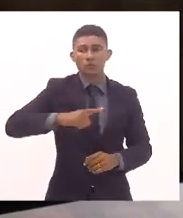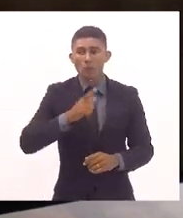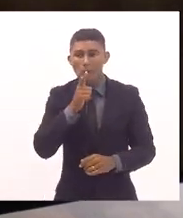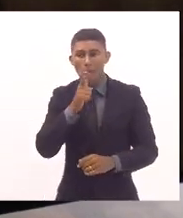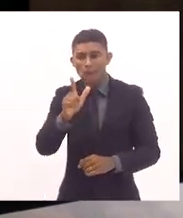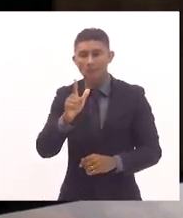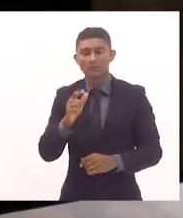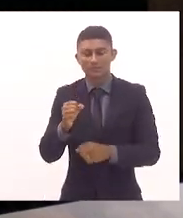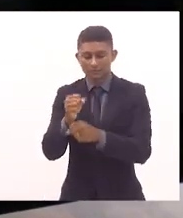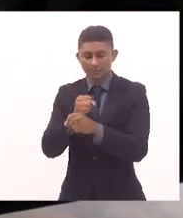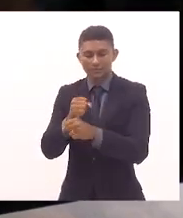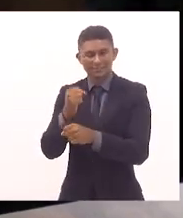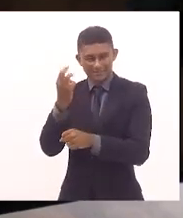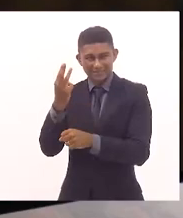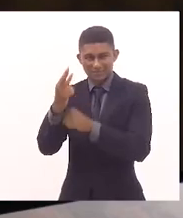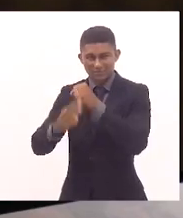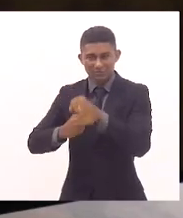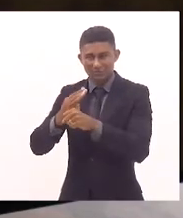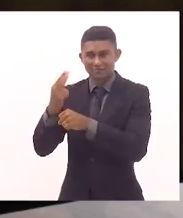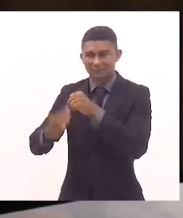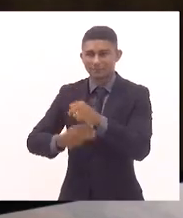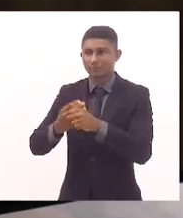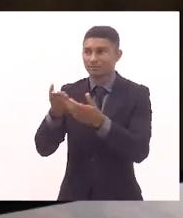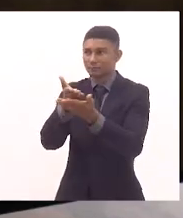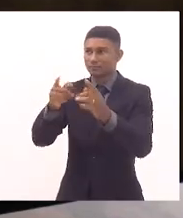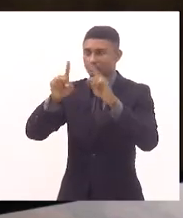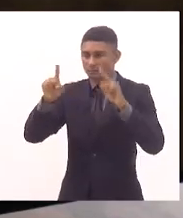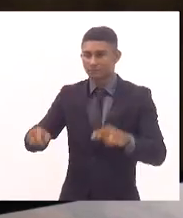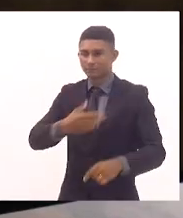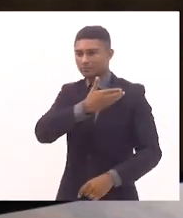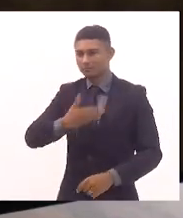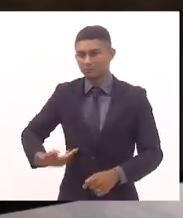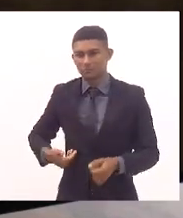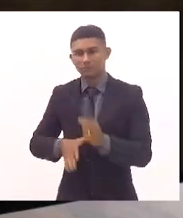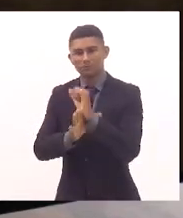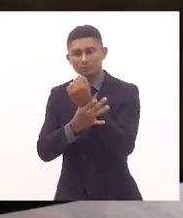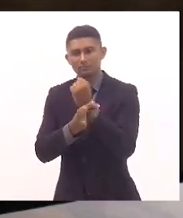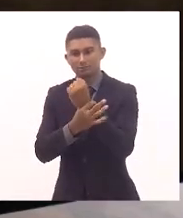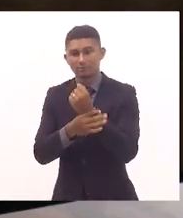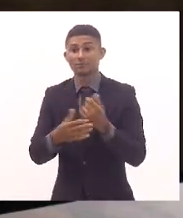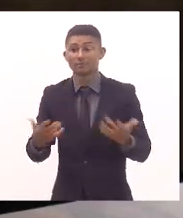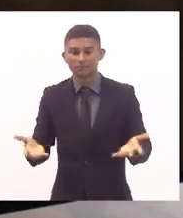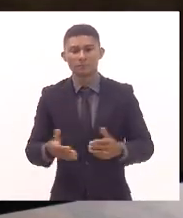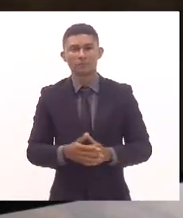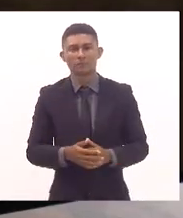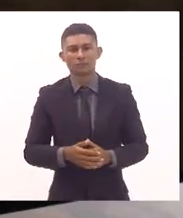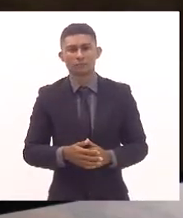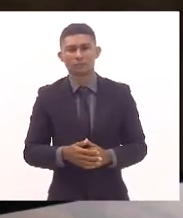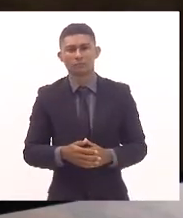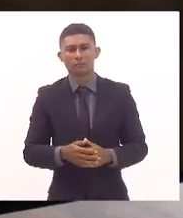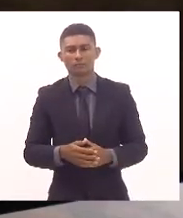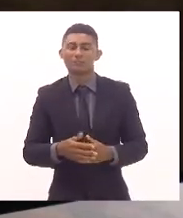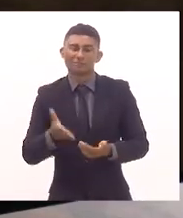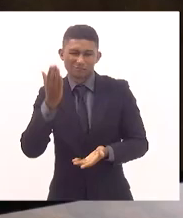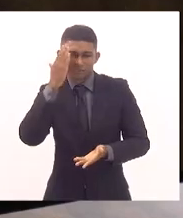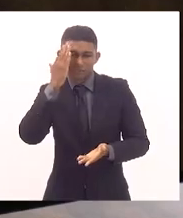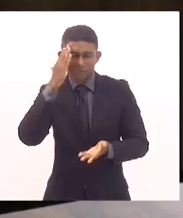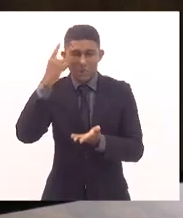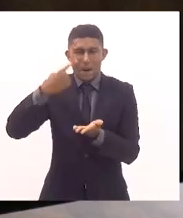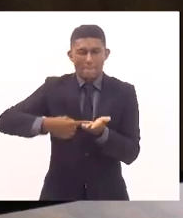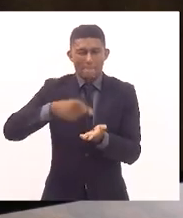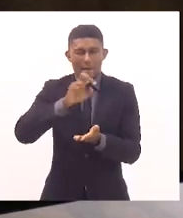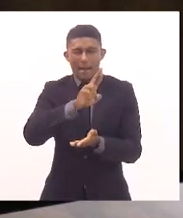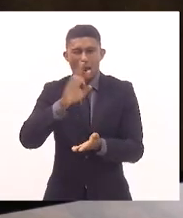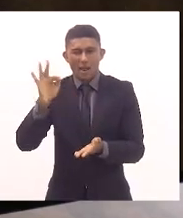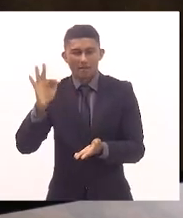o triênio para os servidores, inúmeras garantias para o servidor, não obstante ao regime de recuperação que o